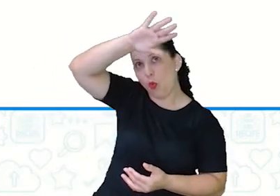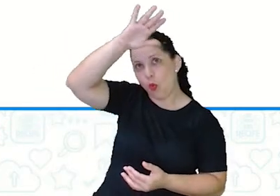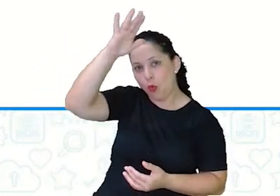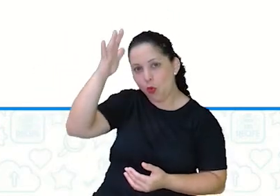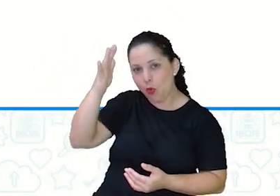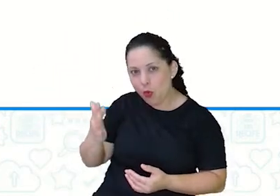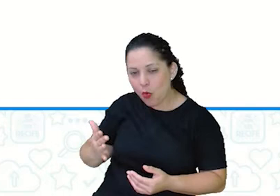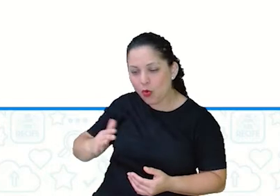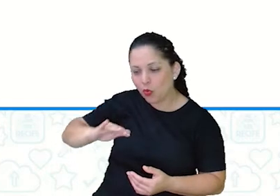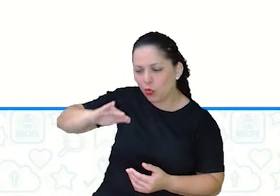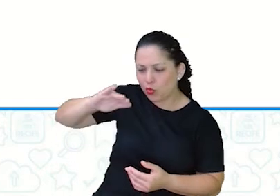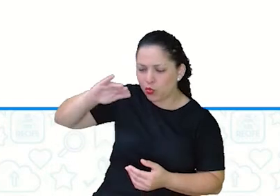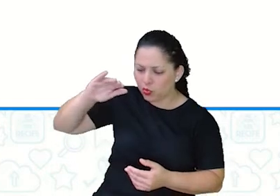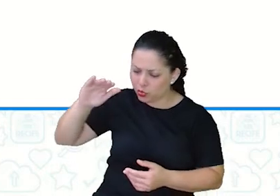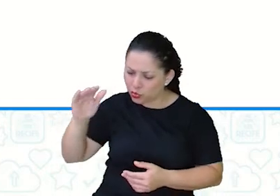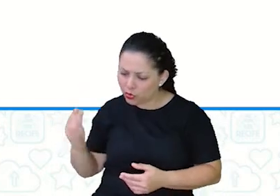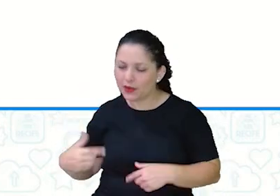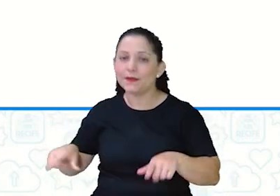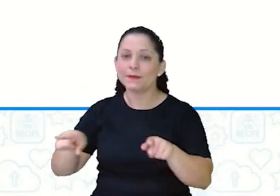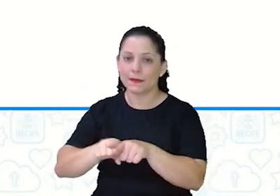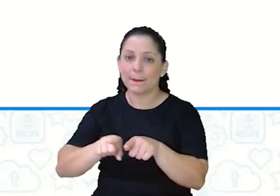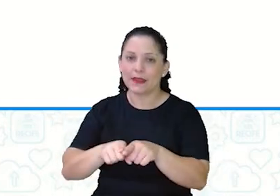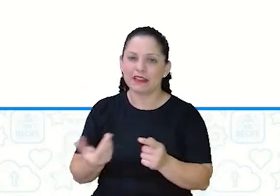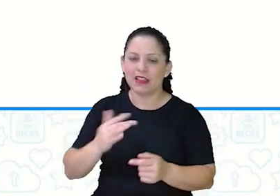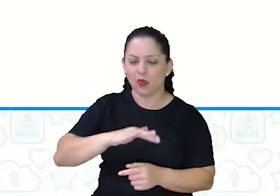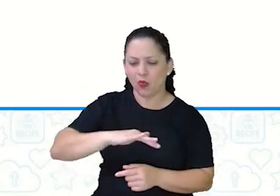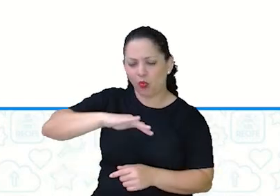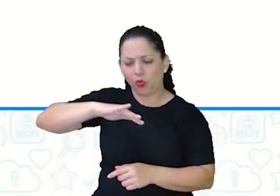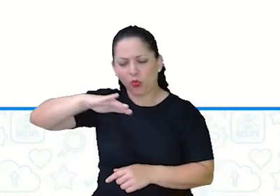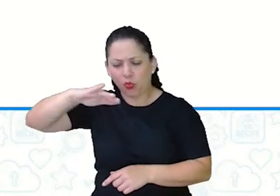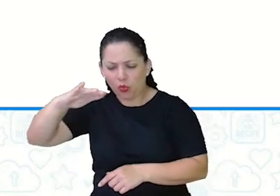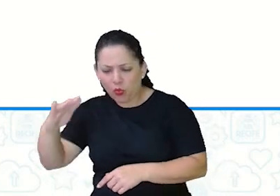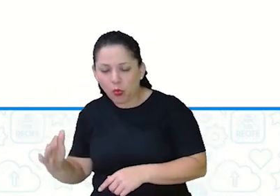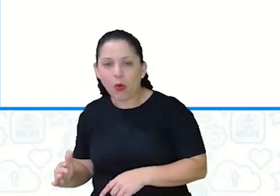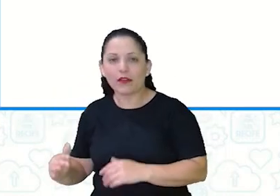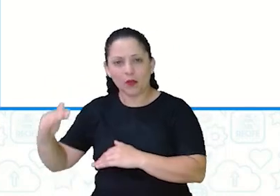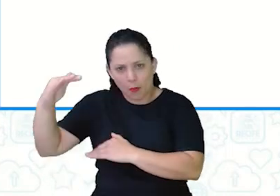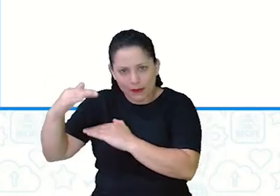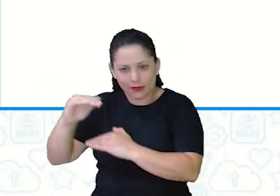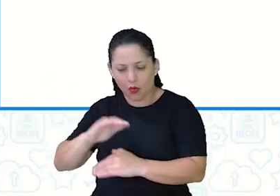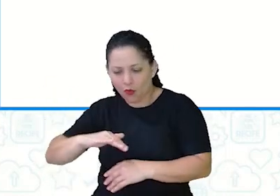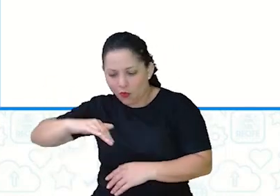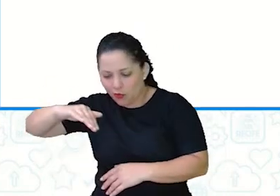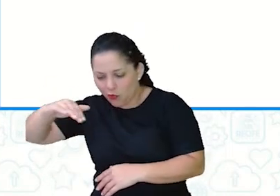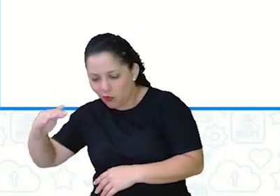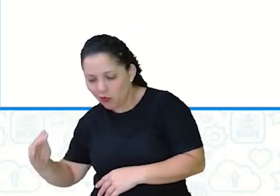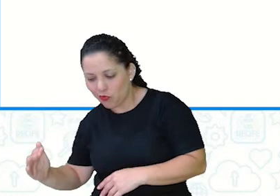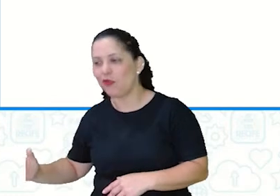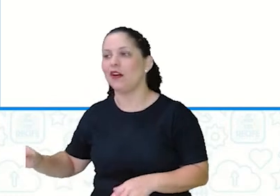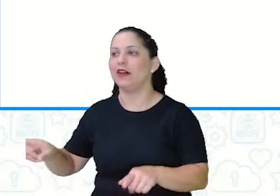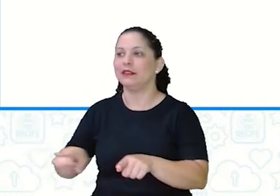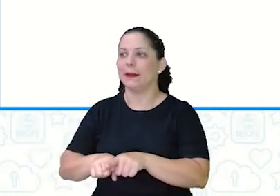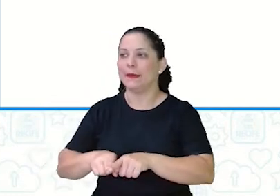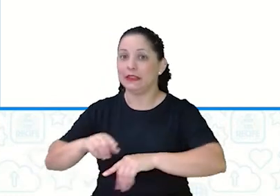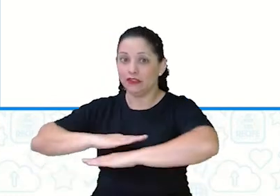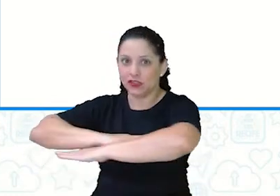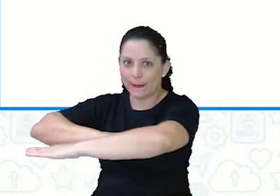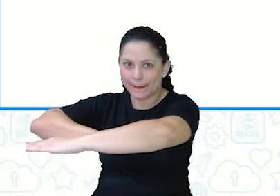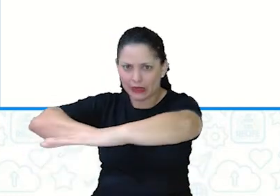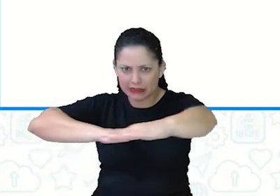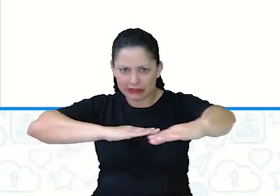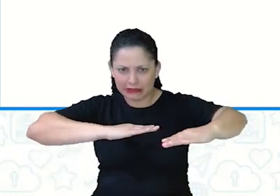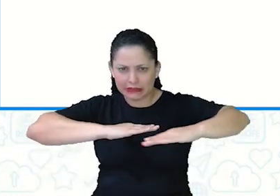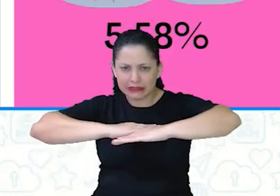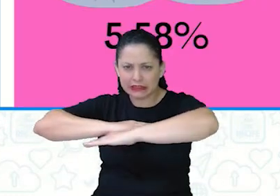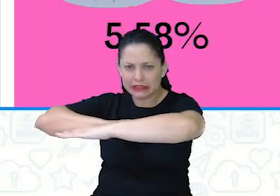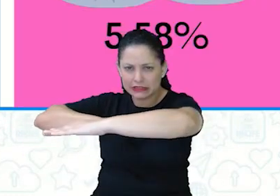aquela coisinha grande, não. Ele tem um pouquinho médio, tem um pouquinho pequeno, tá certo? Tem as planícies, que tem 23%,